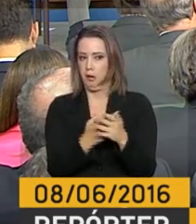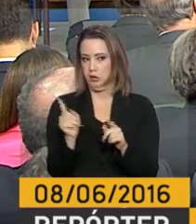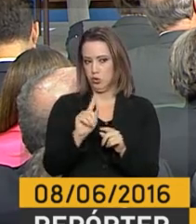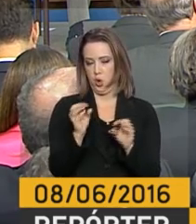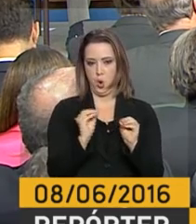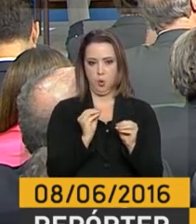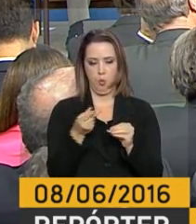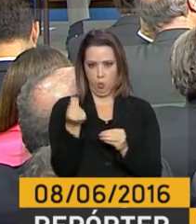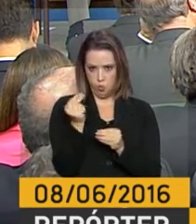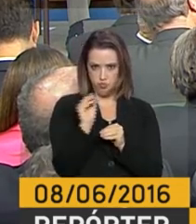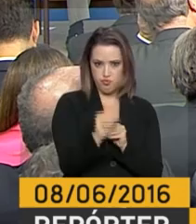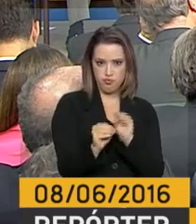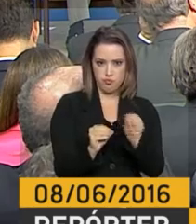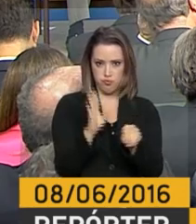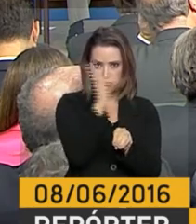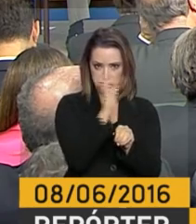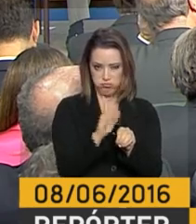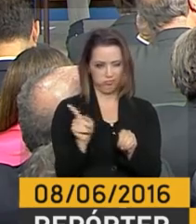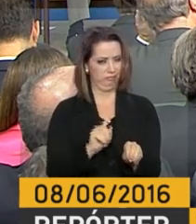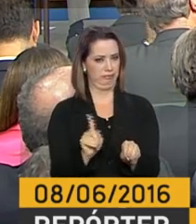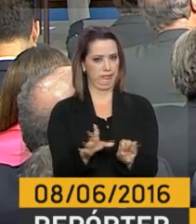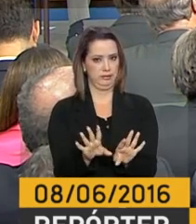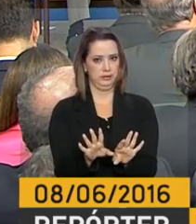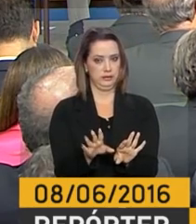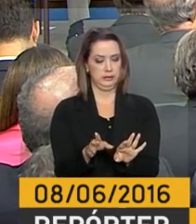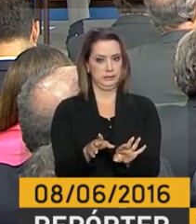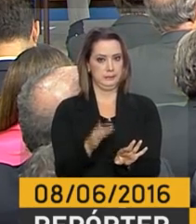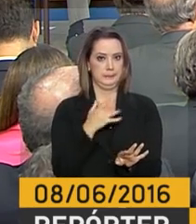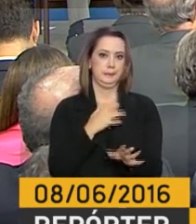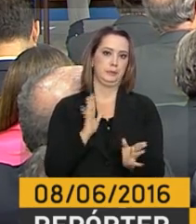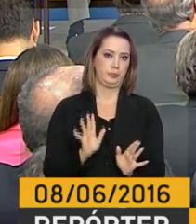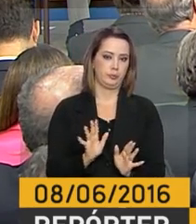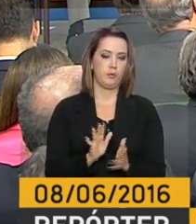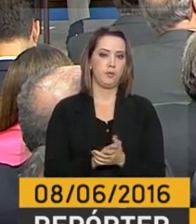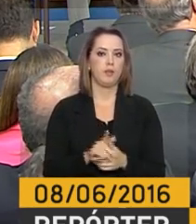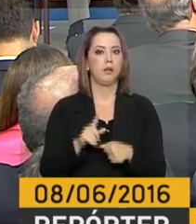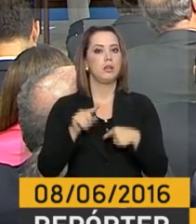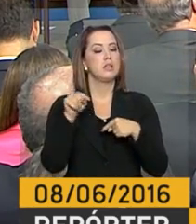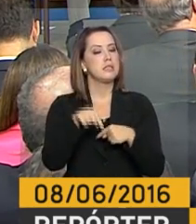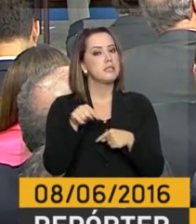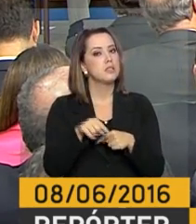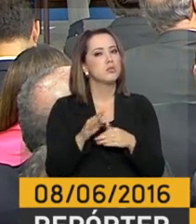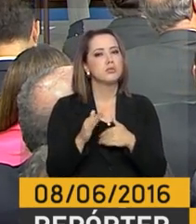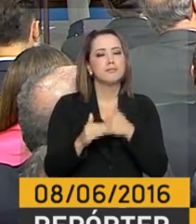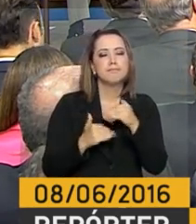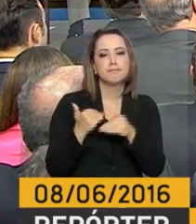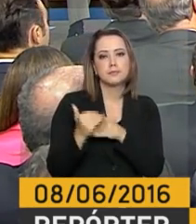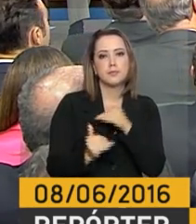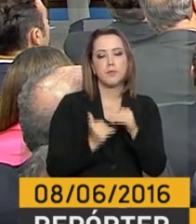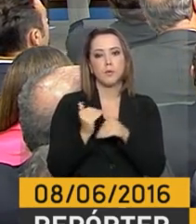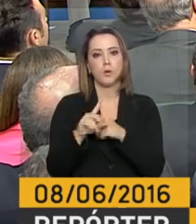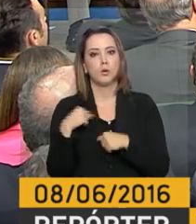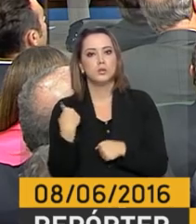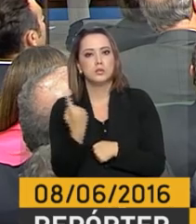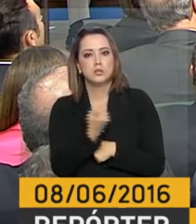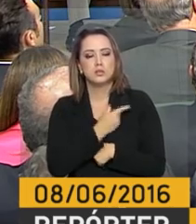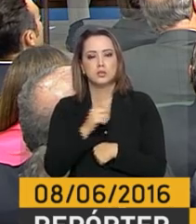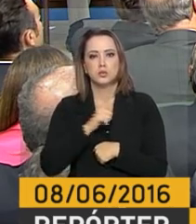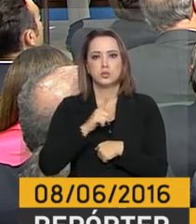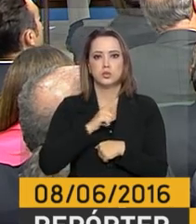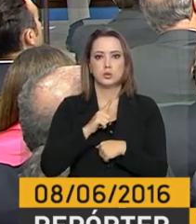do crédito queda do consumo e o que que tivemos Então dentro deste processo nós tivemos uma